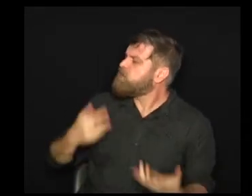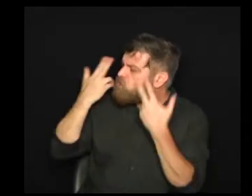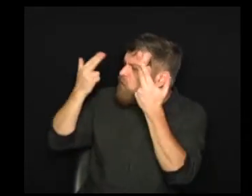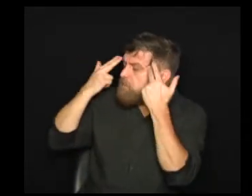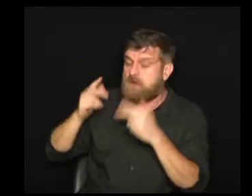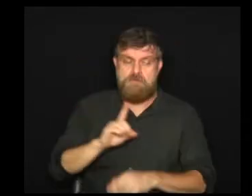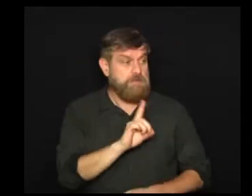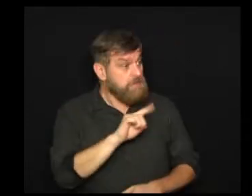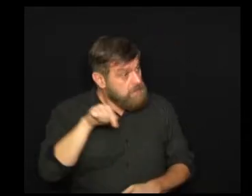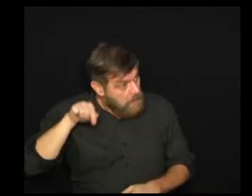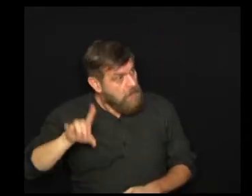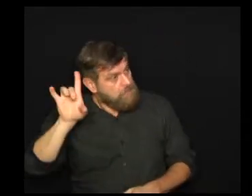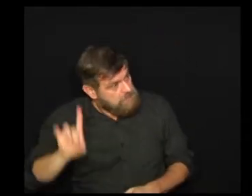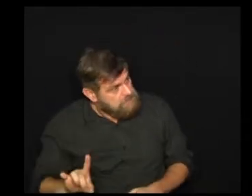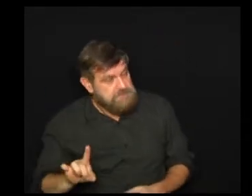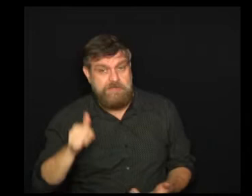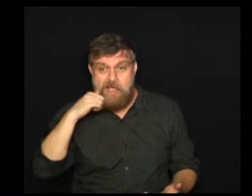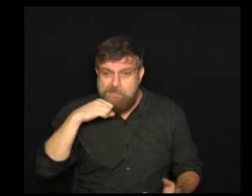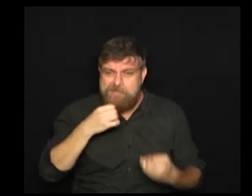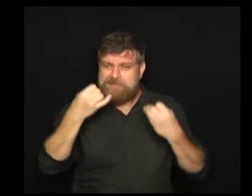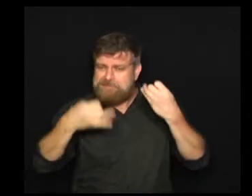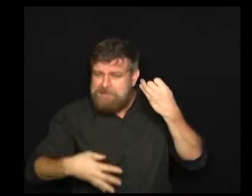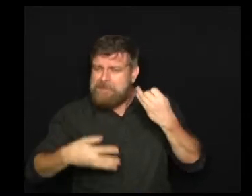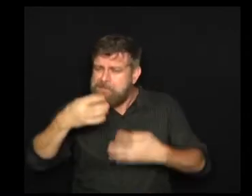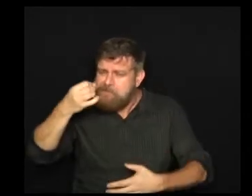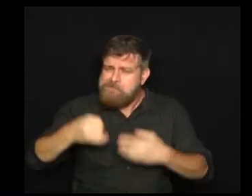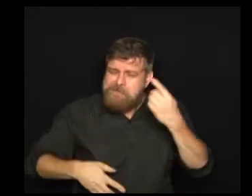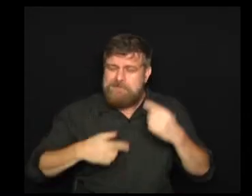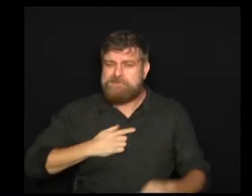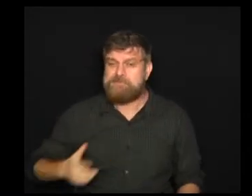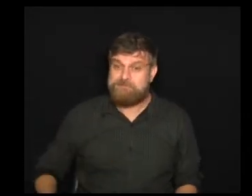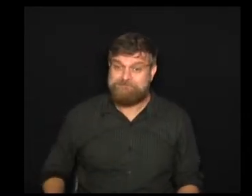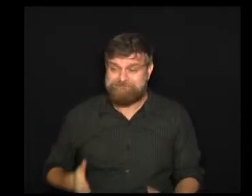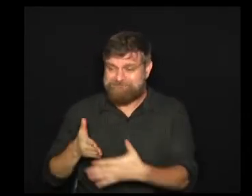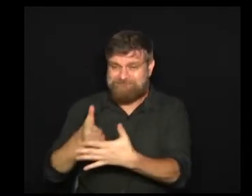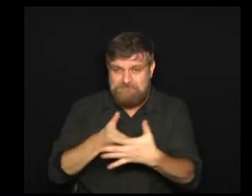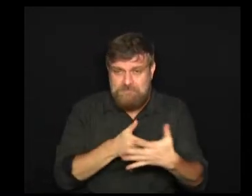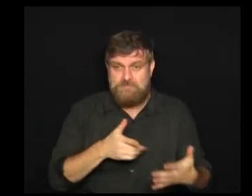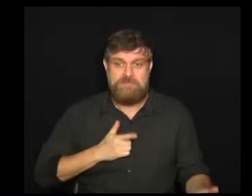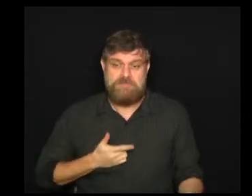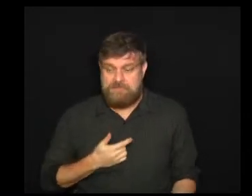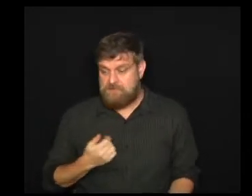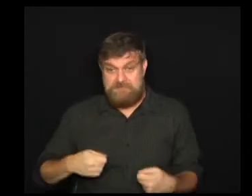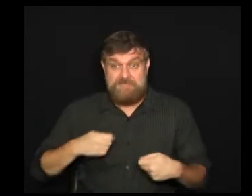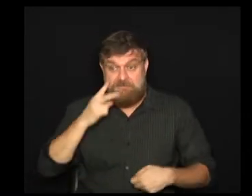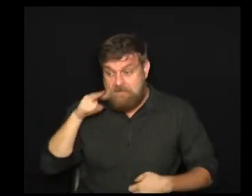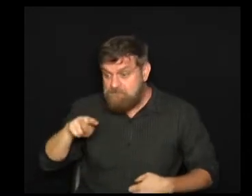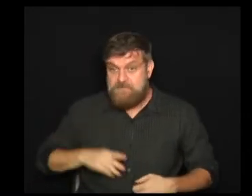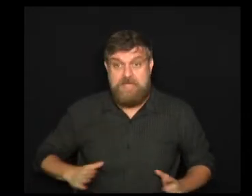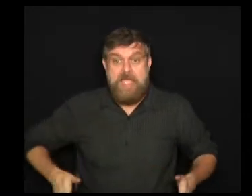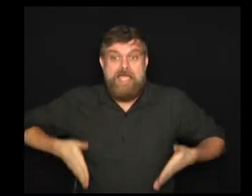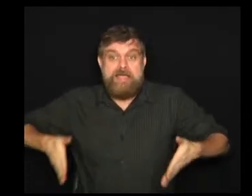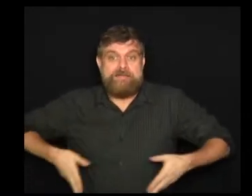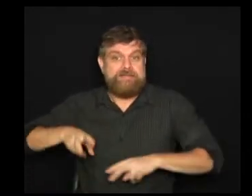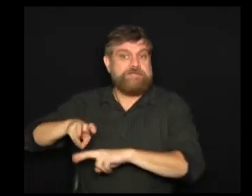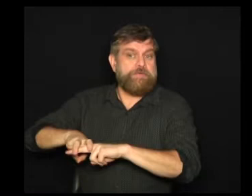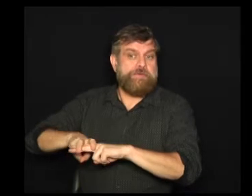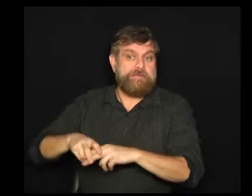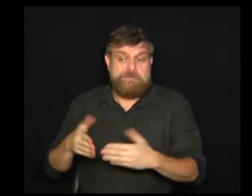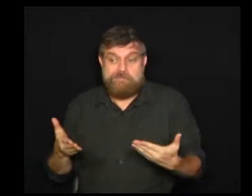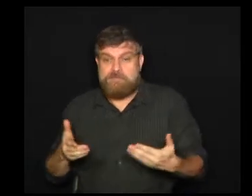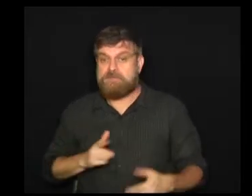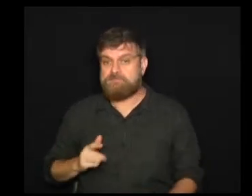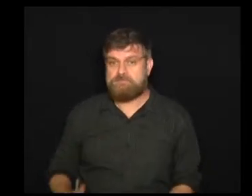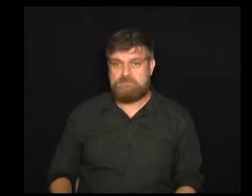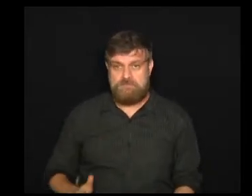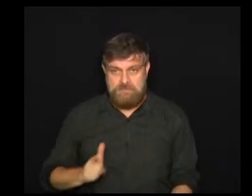serem negadas, né? Por conta se não estiver na cadeira de roda, então não tem preferência, né? Mas aí